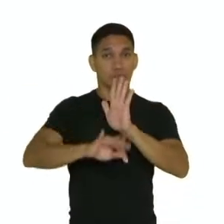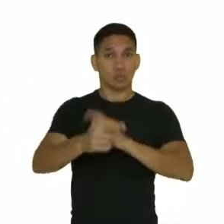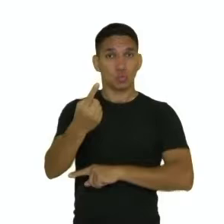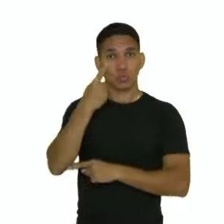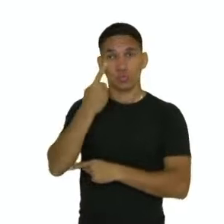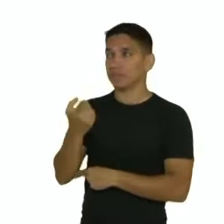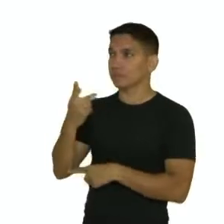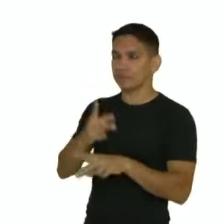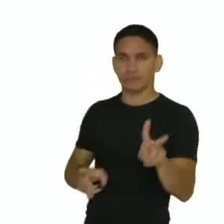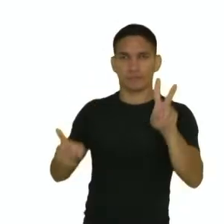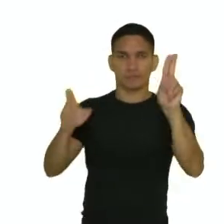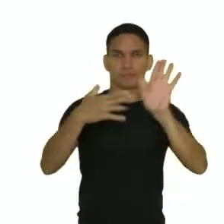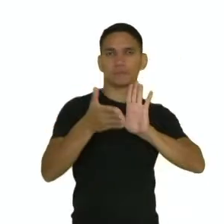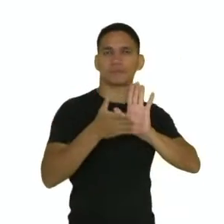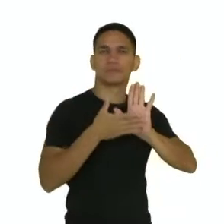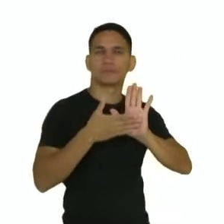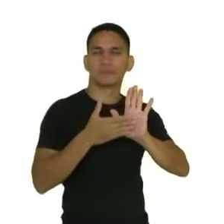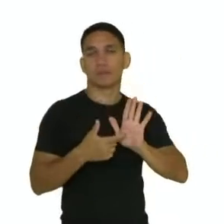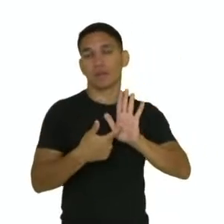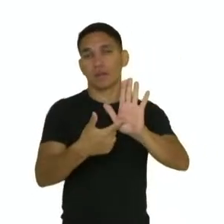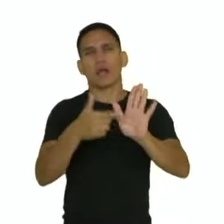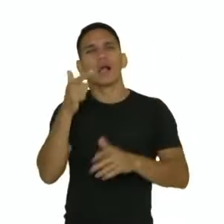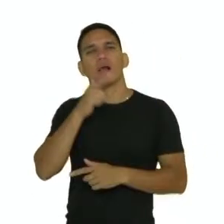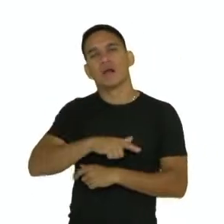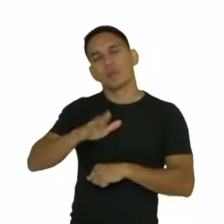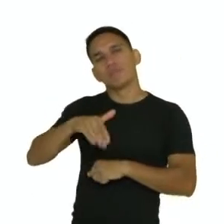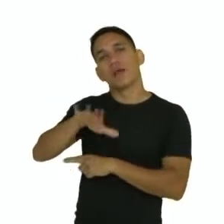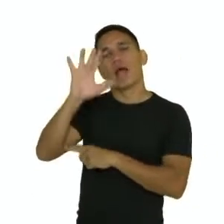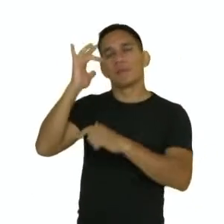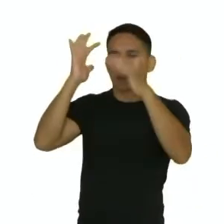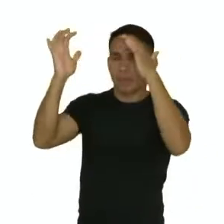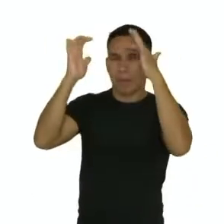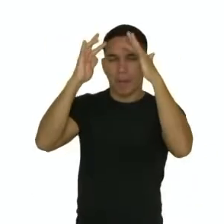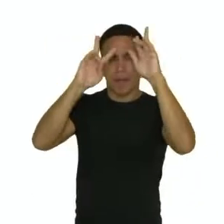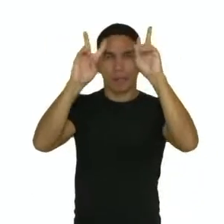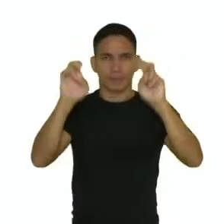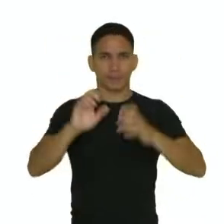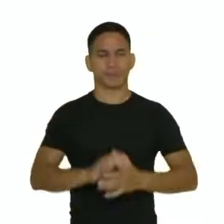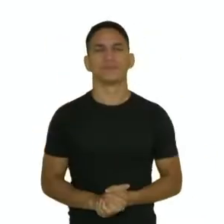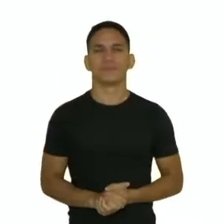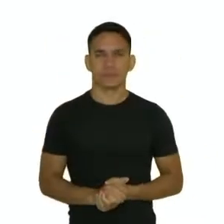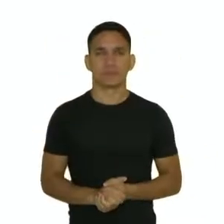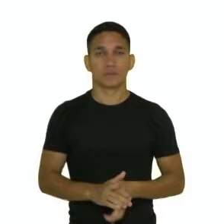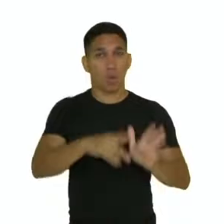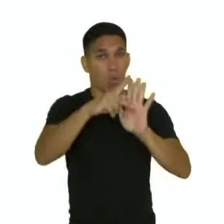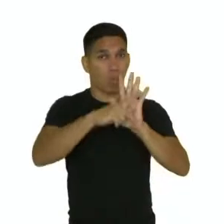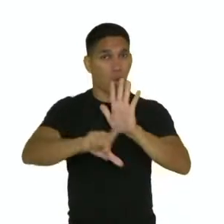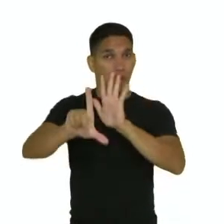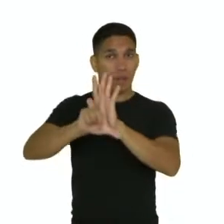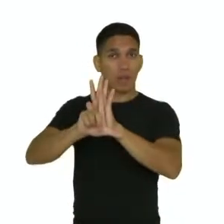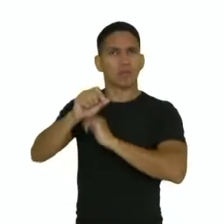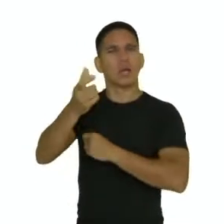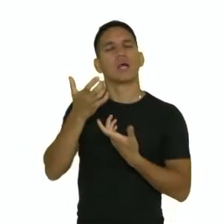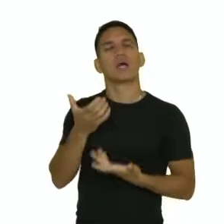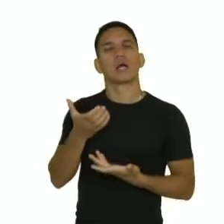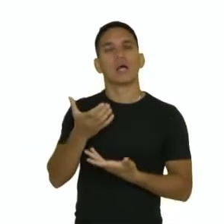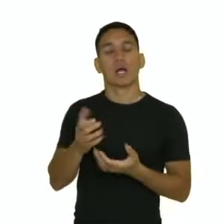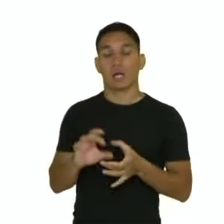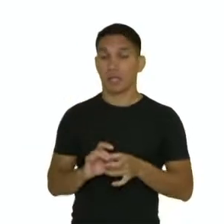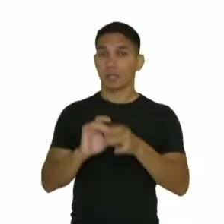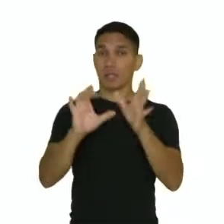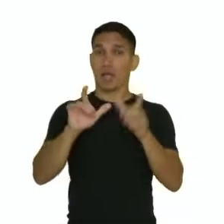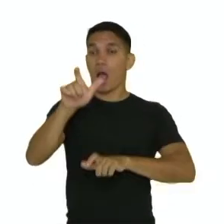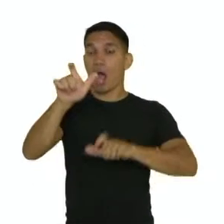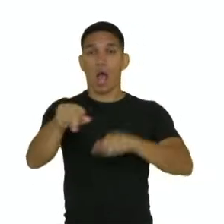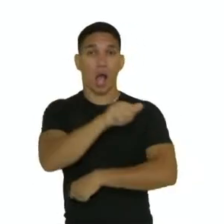que nós propomos aí para aprofundar as reflexões sobre isso. Projeto de lei quer permitir que alunos